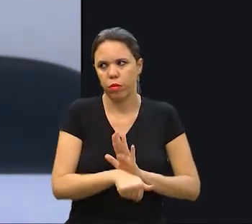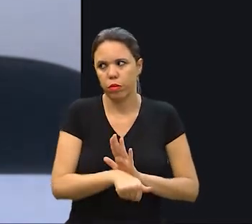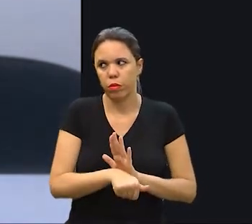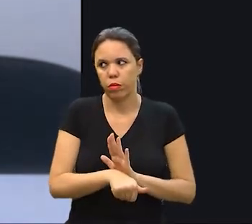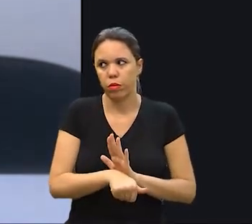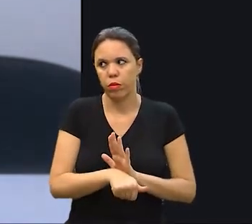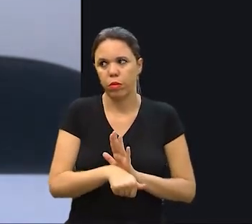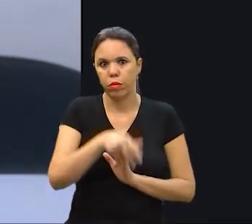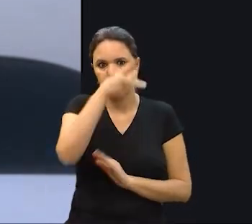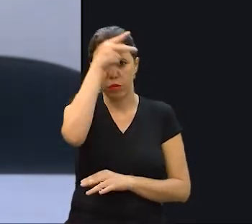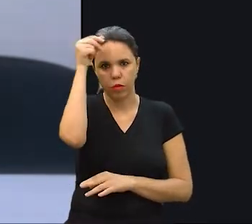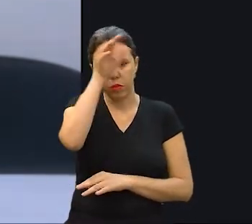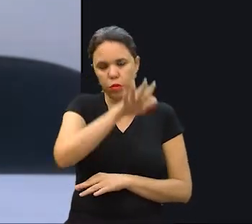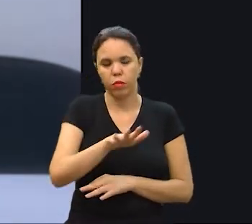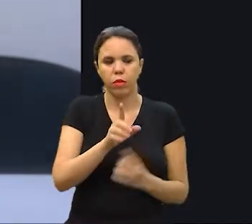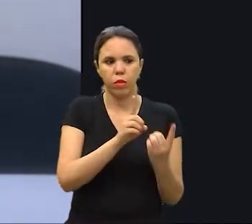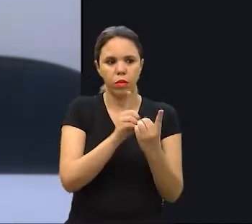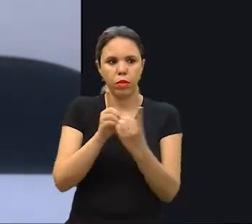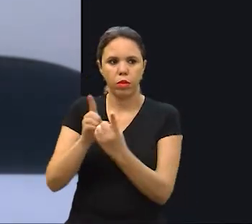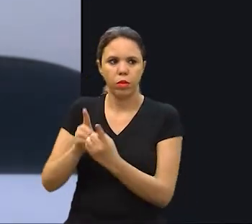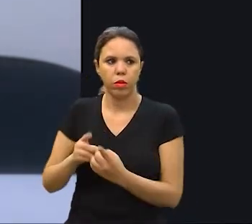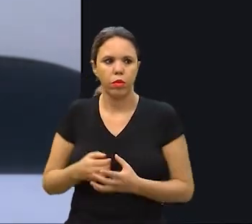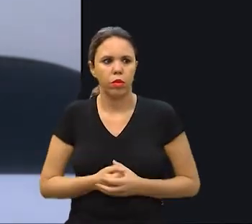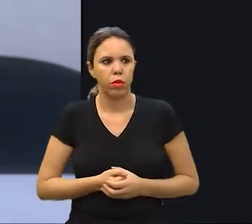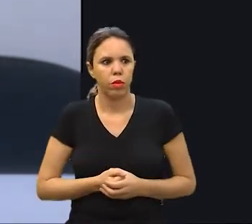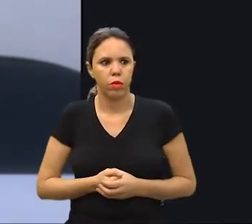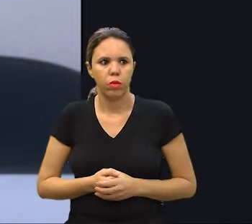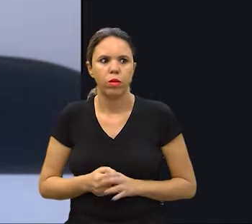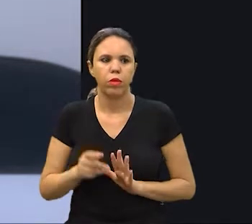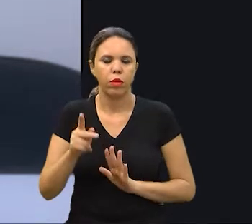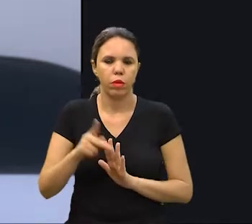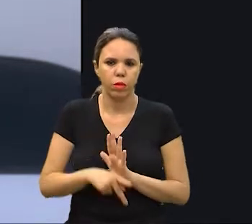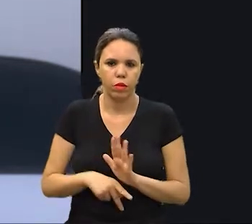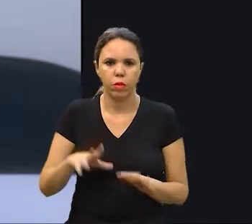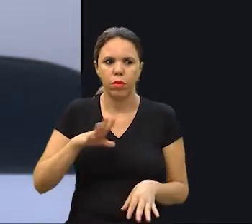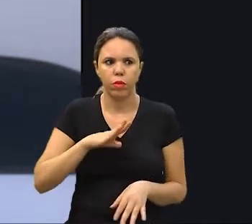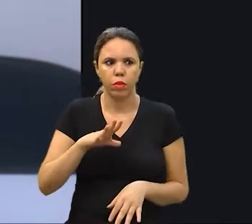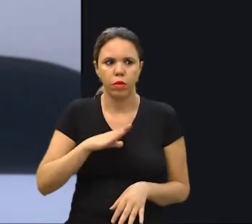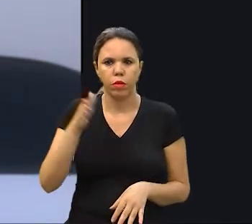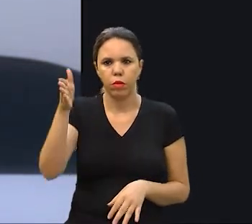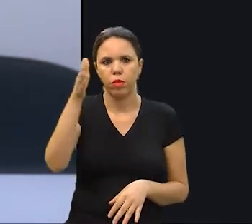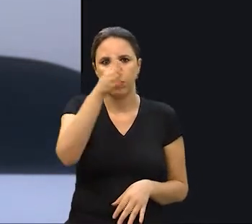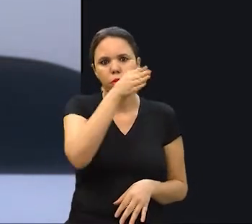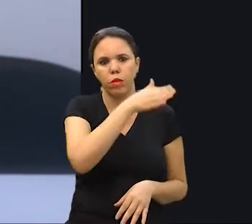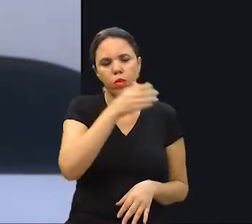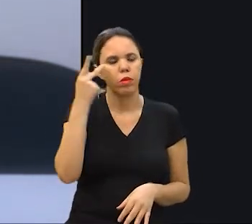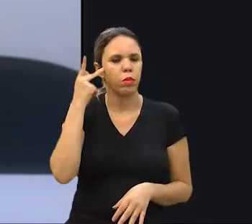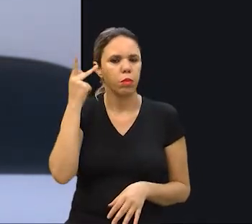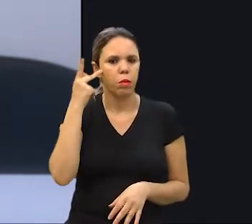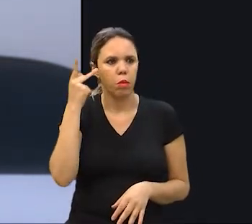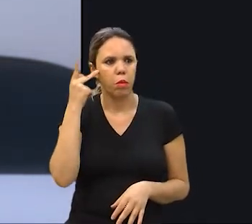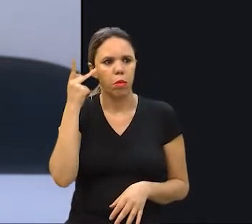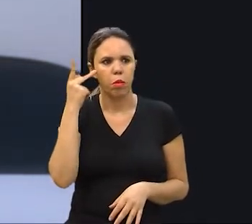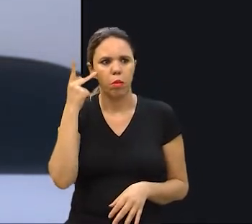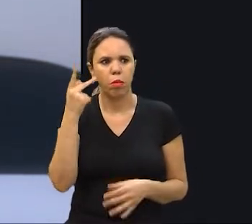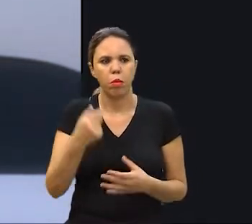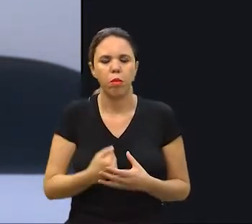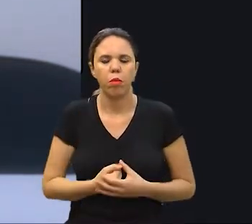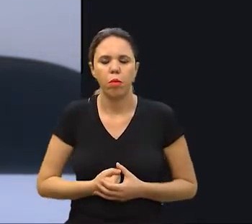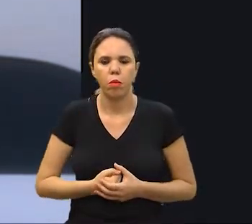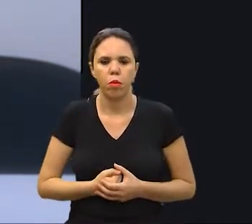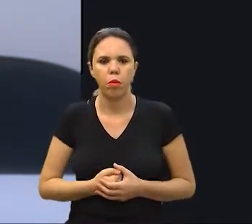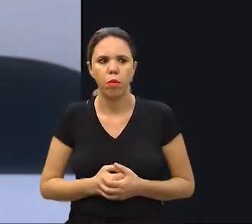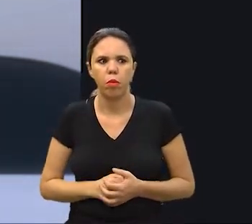projetos para prefeituras e serviços. Aos projetos em cidades como São Paulo,